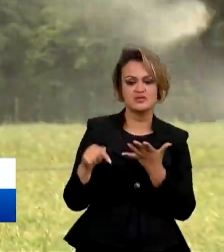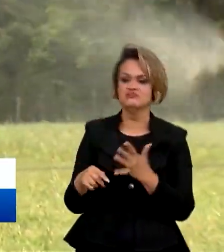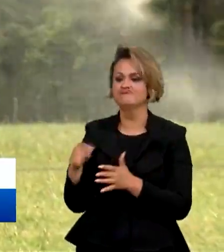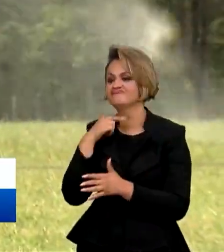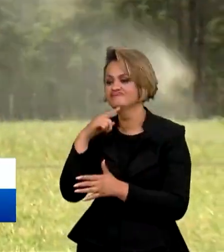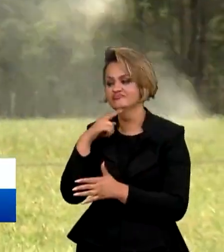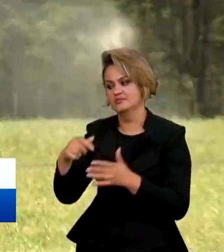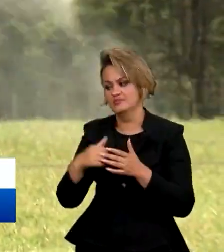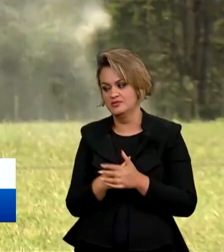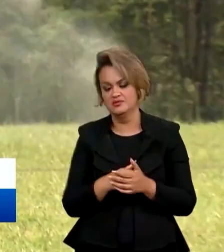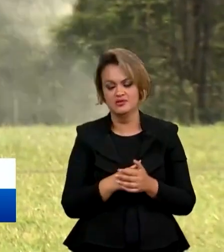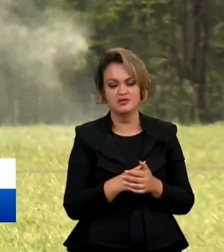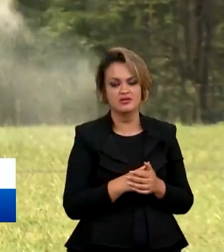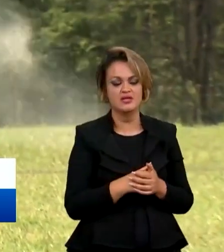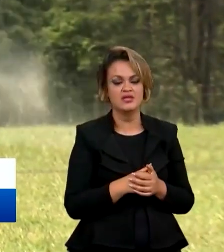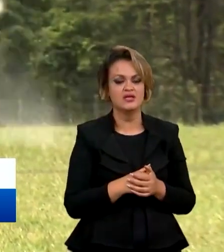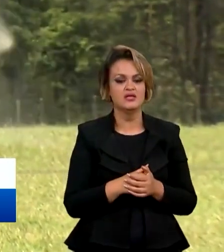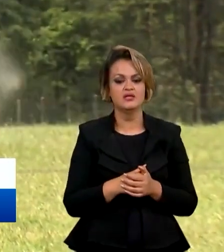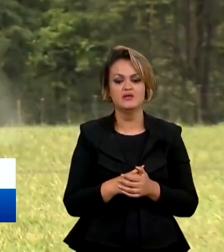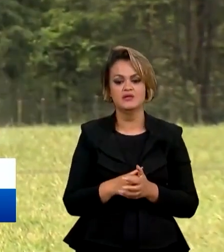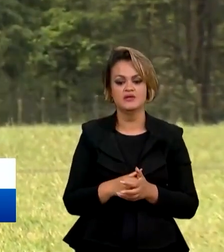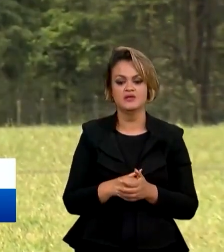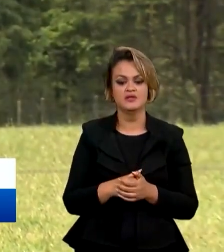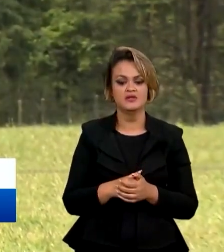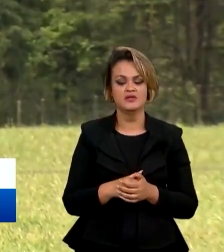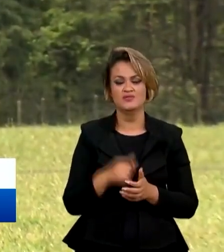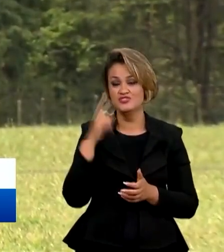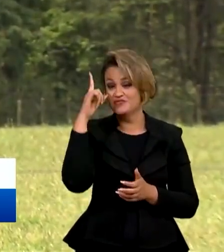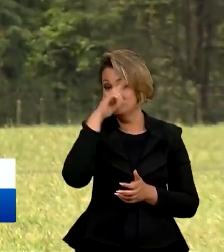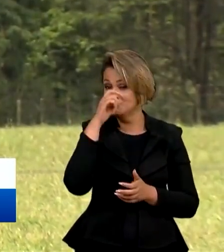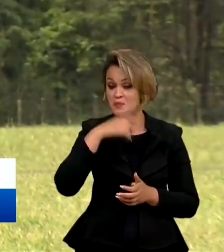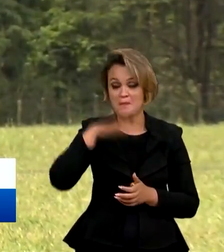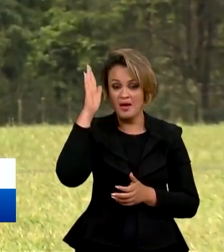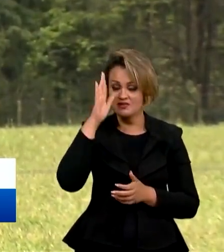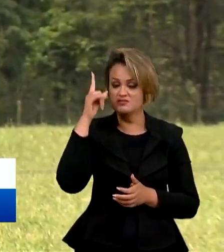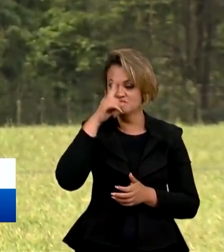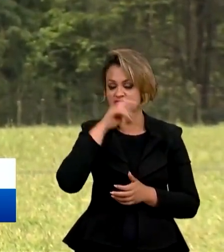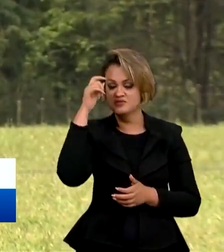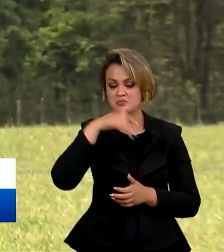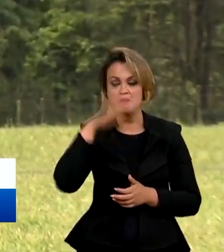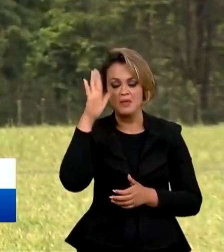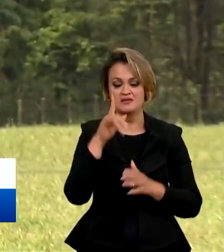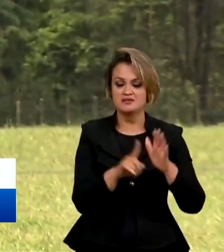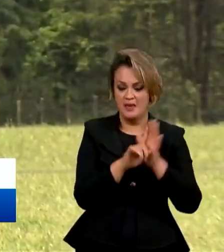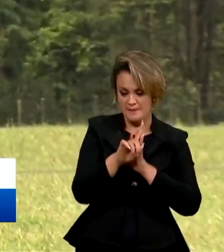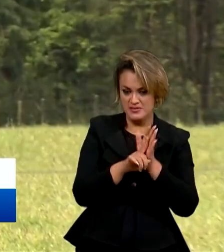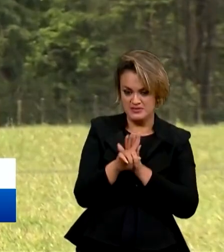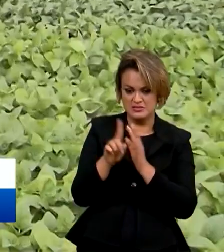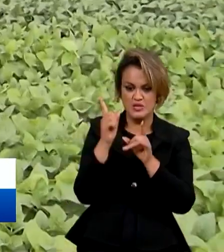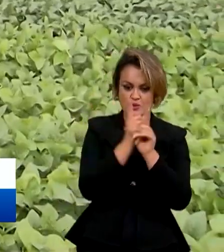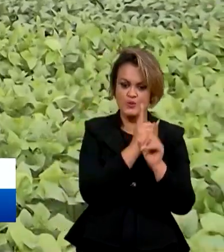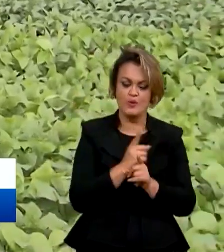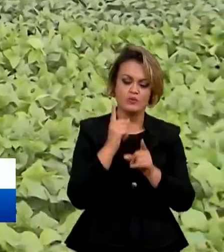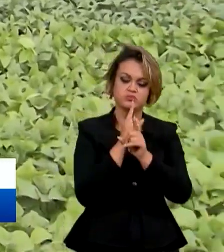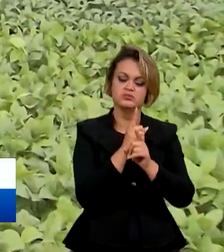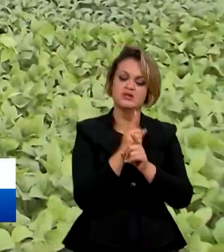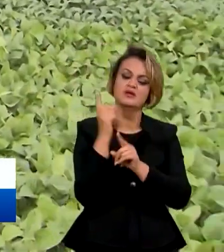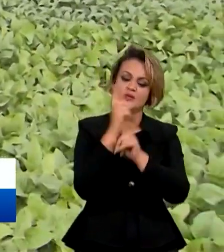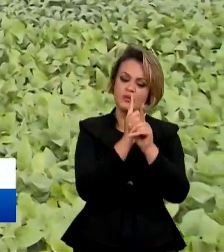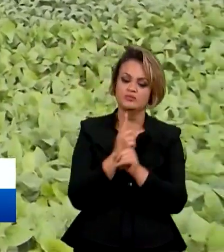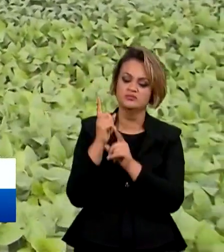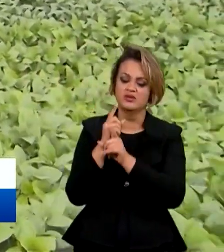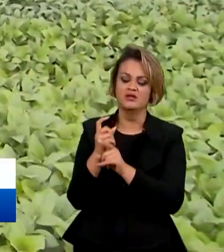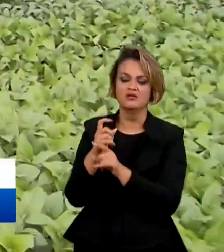nessa região. E o fator mais complicador disso tudo, que a pesquisa aponta, né, e denuncia, né,